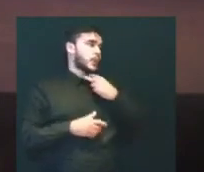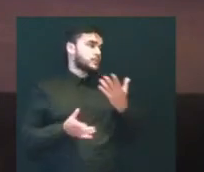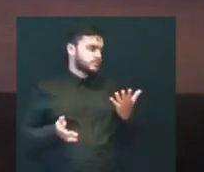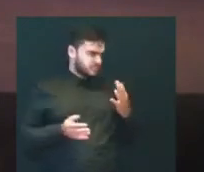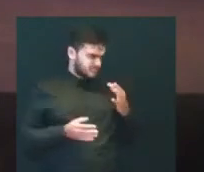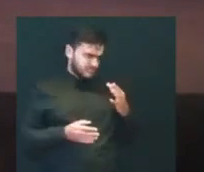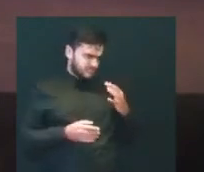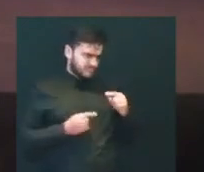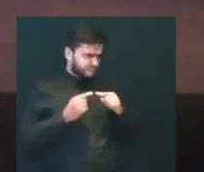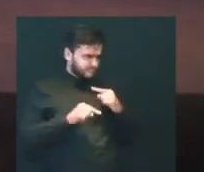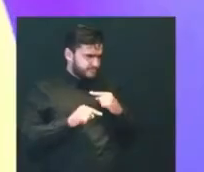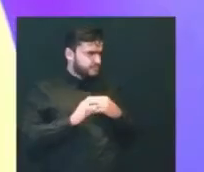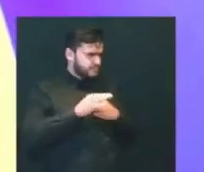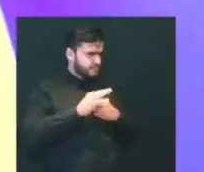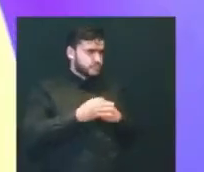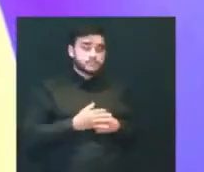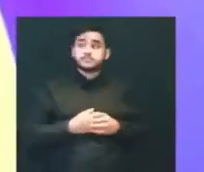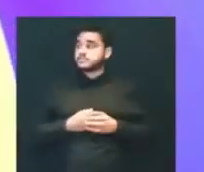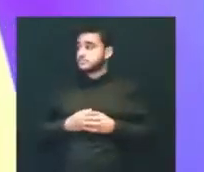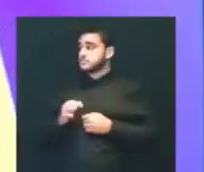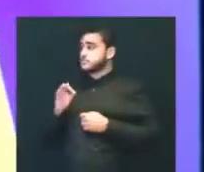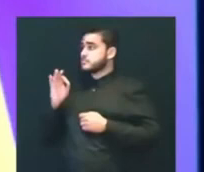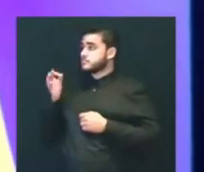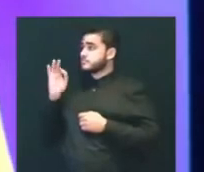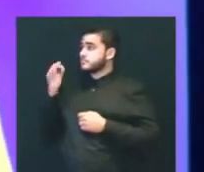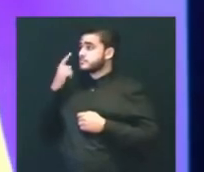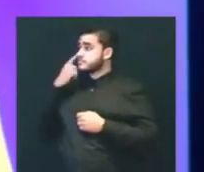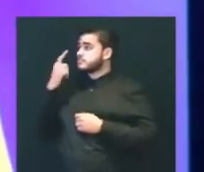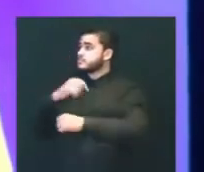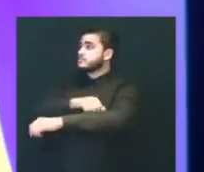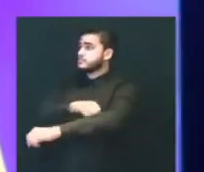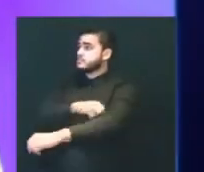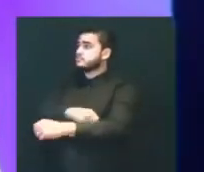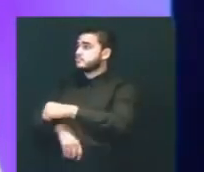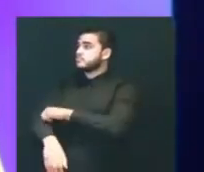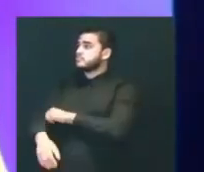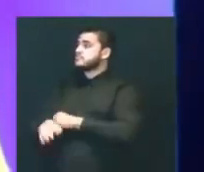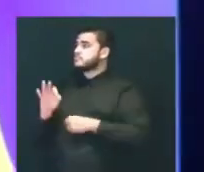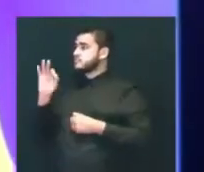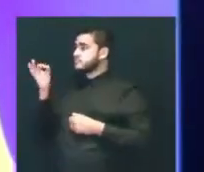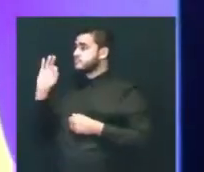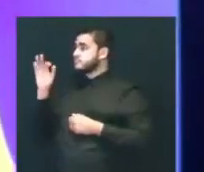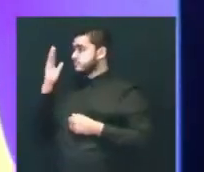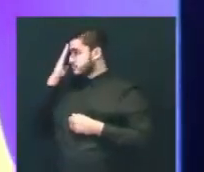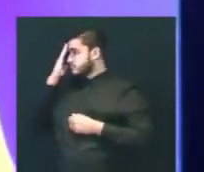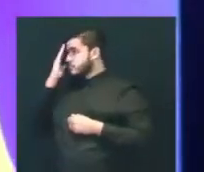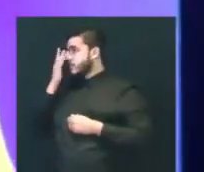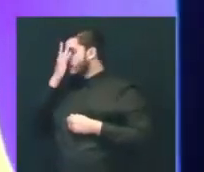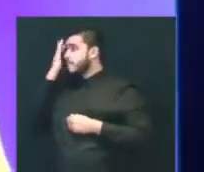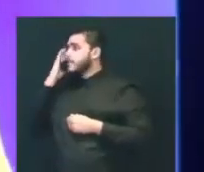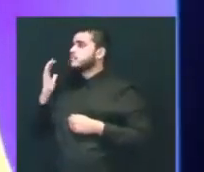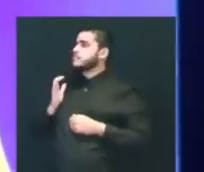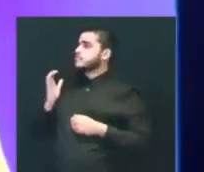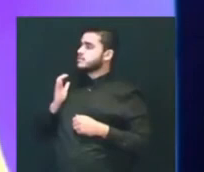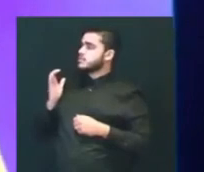nesses pacientes? Tem a questão do acesso, né? É uma realidade, um pouco de quem tem uma condição